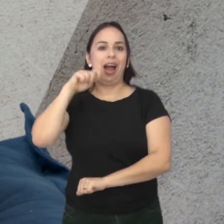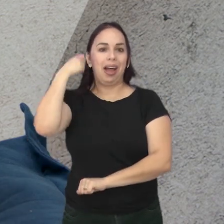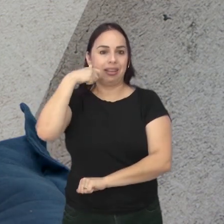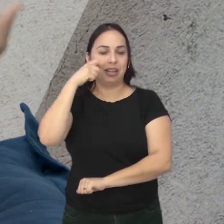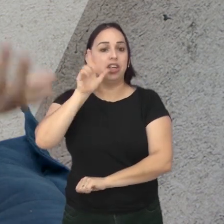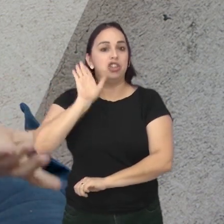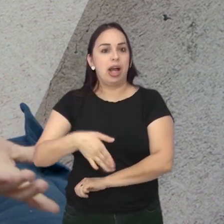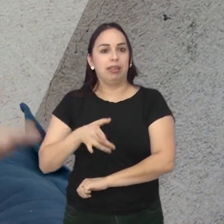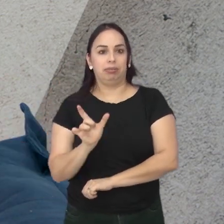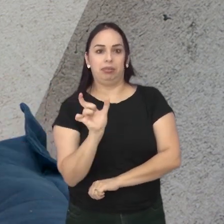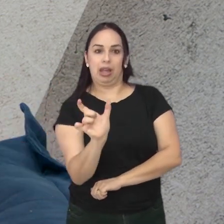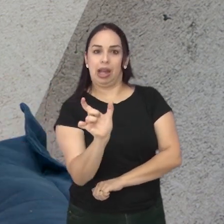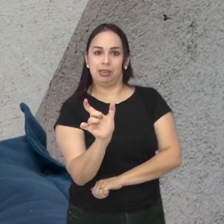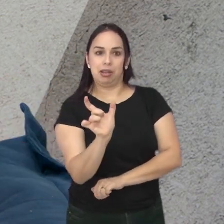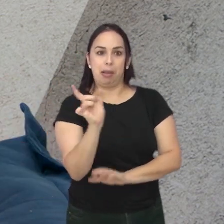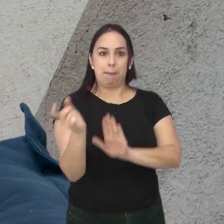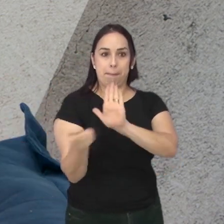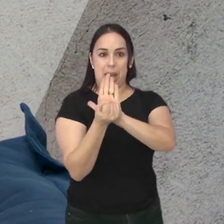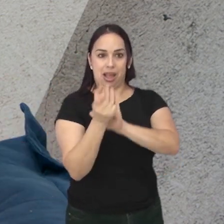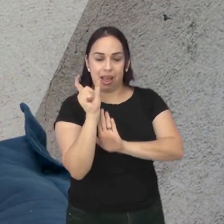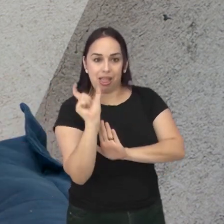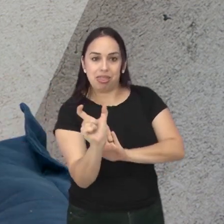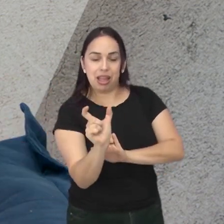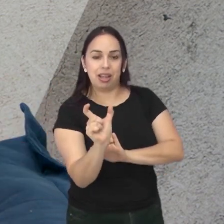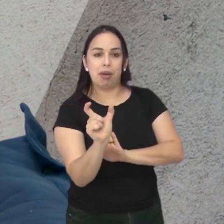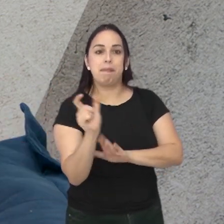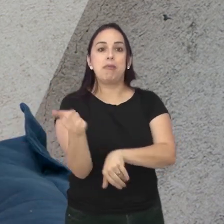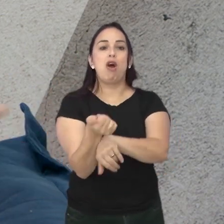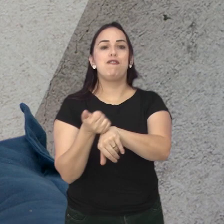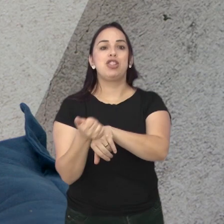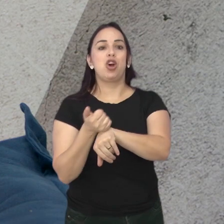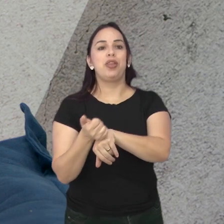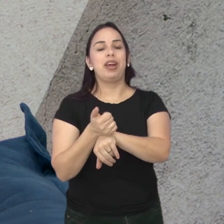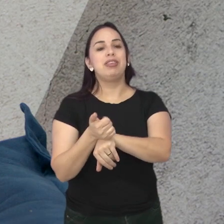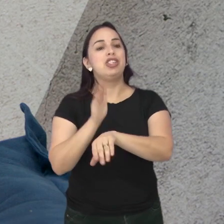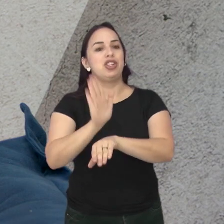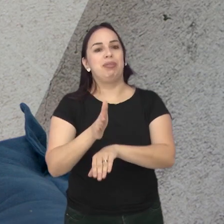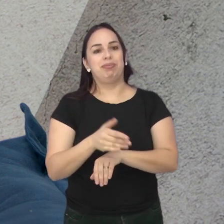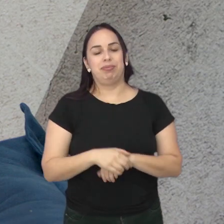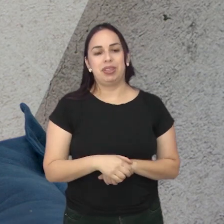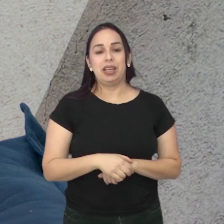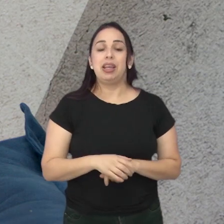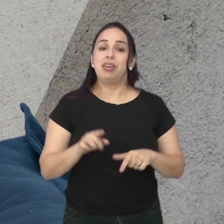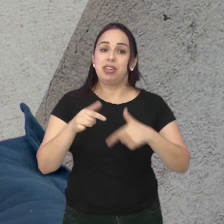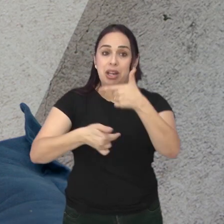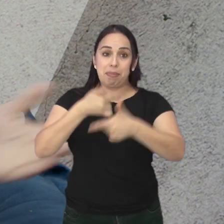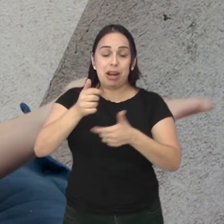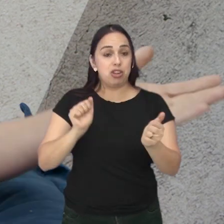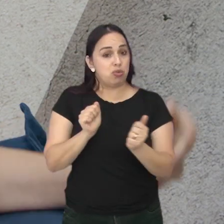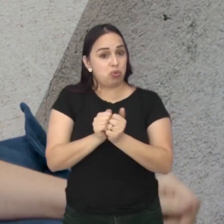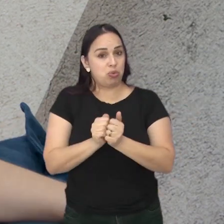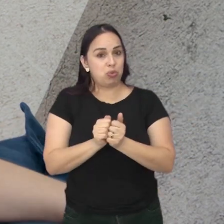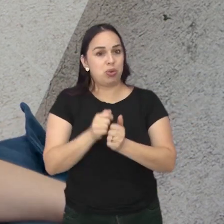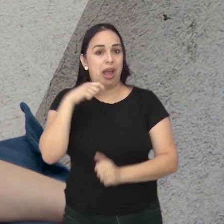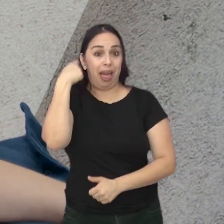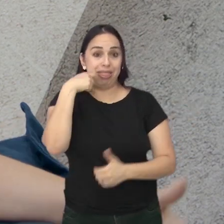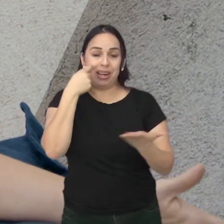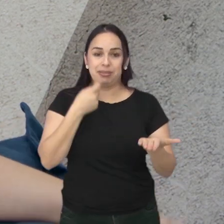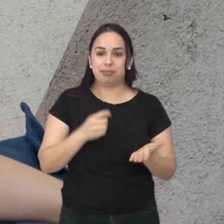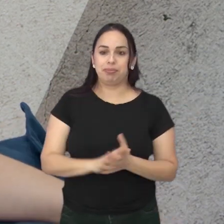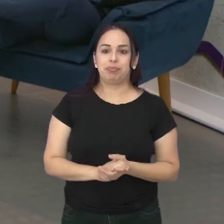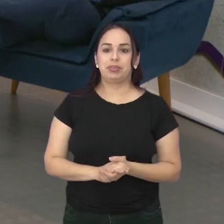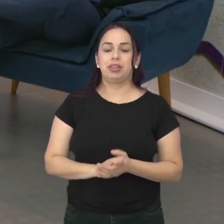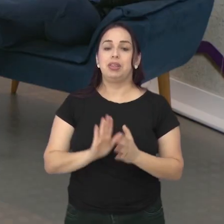Então, já tirou o DRT dela, o registro de profissional, e trabalha aí com a gente